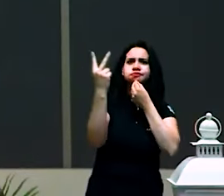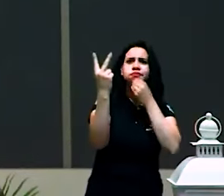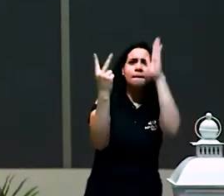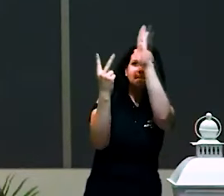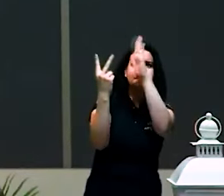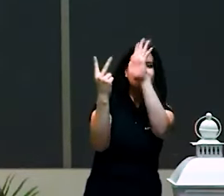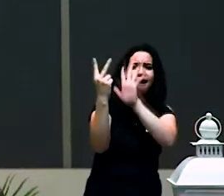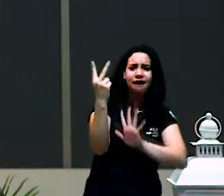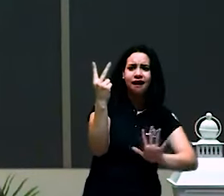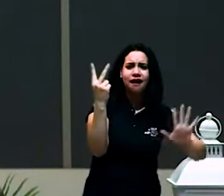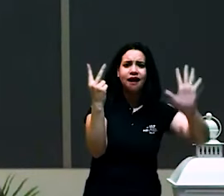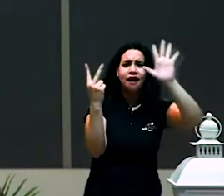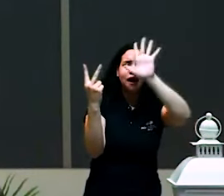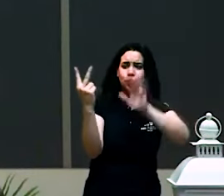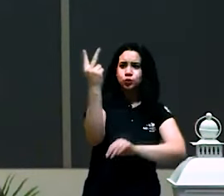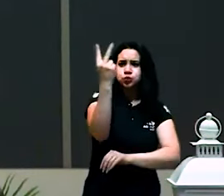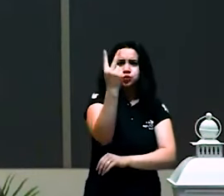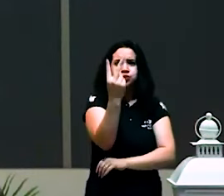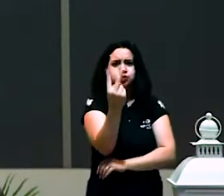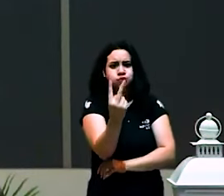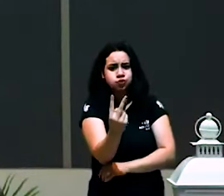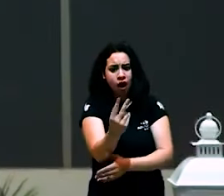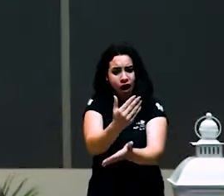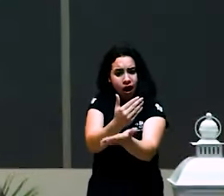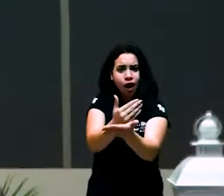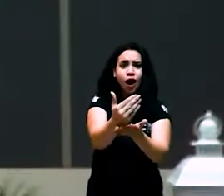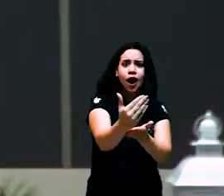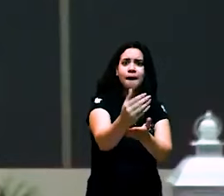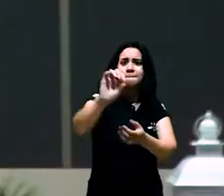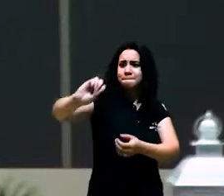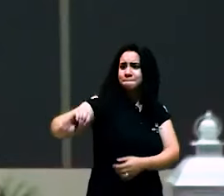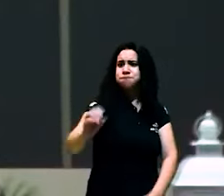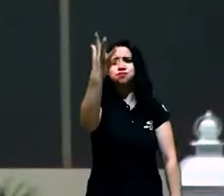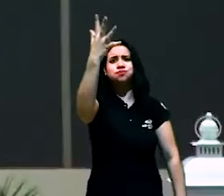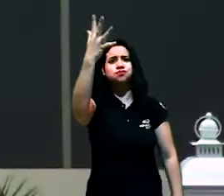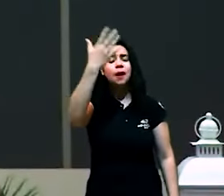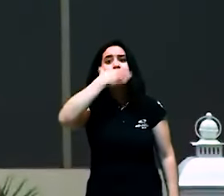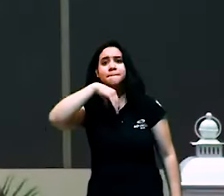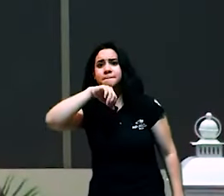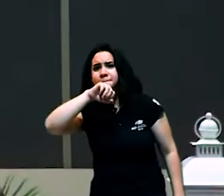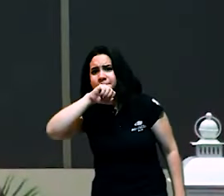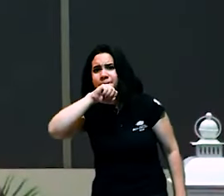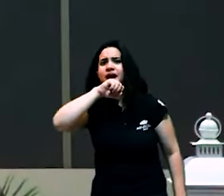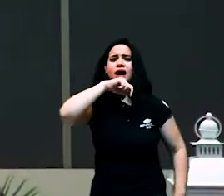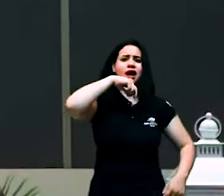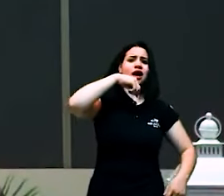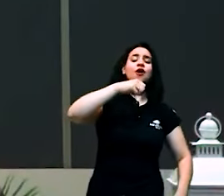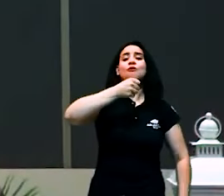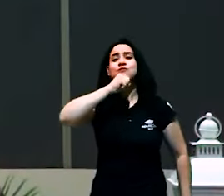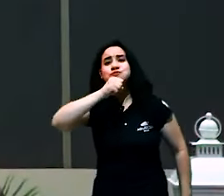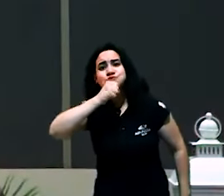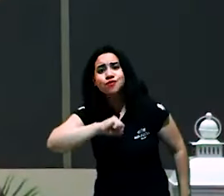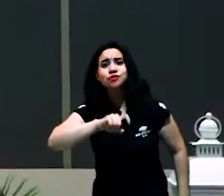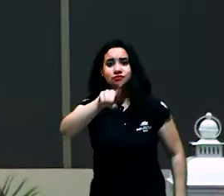vem o fogo do Espírito Santo. É daí que vem você. É daí que vem teu pai, teu avô, teu bisavô. É daí que vem o